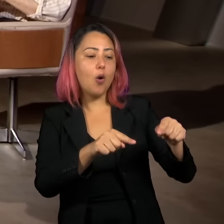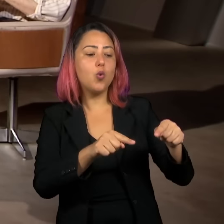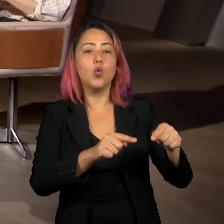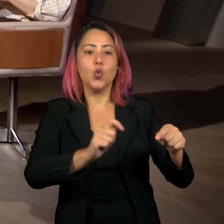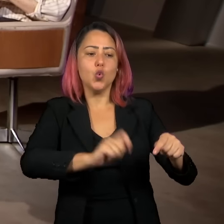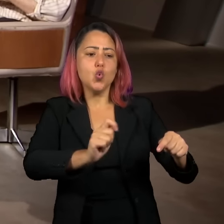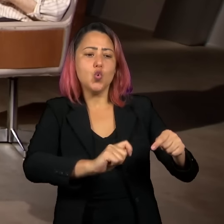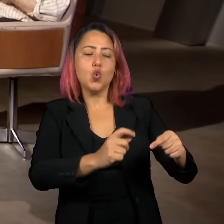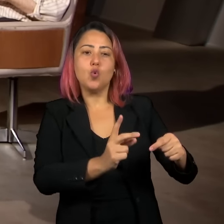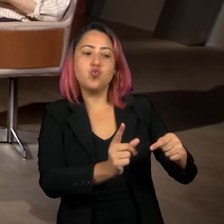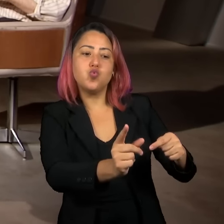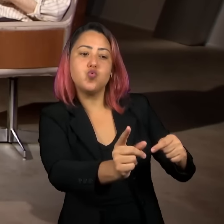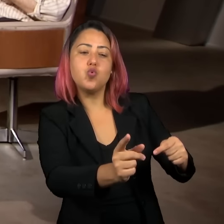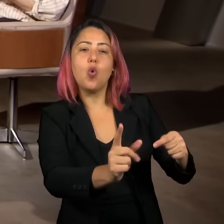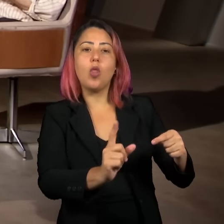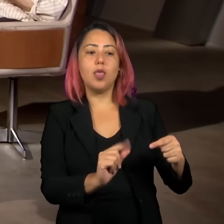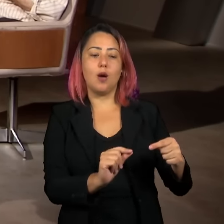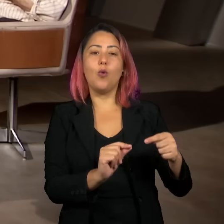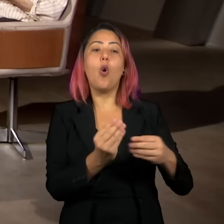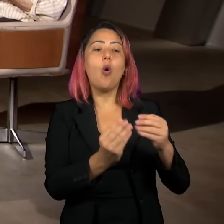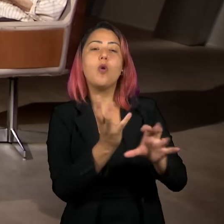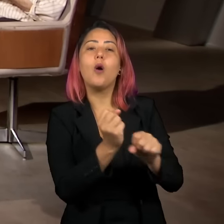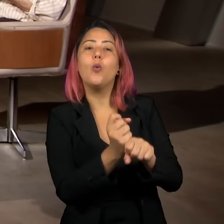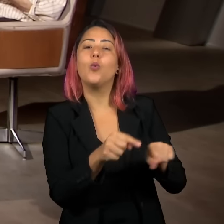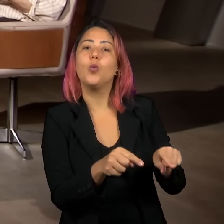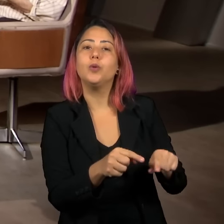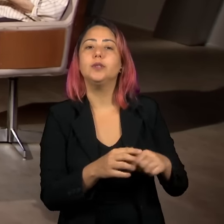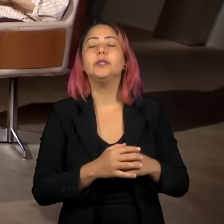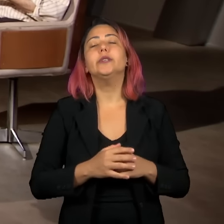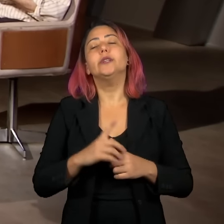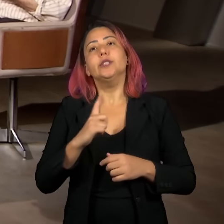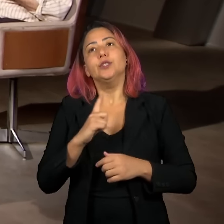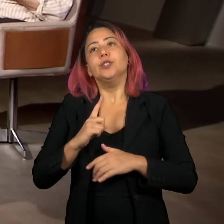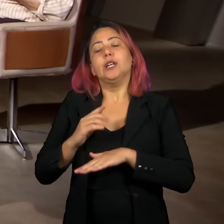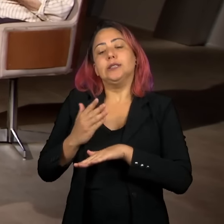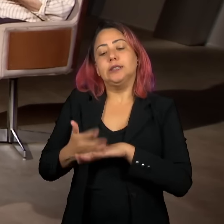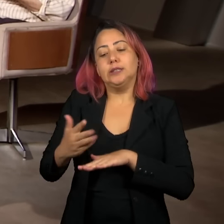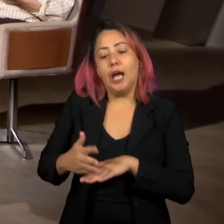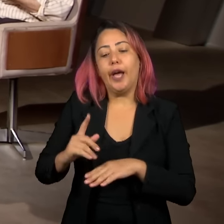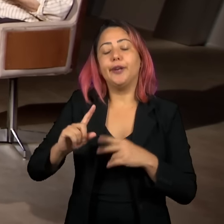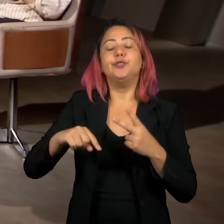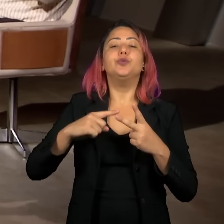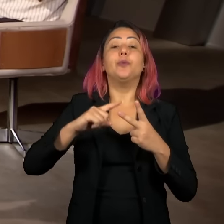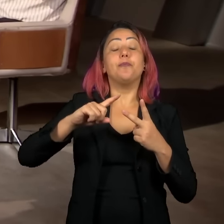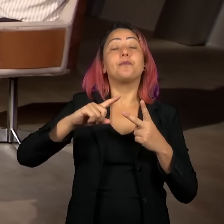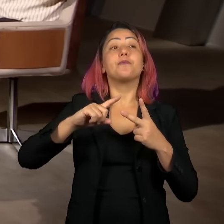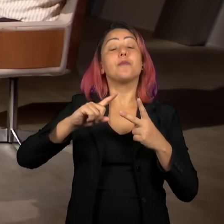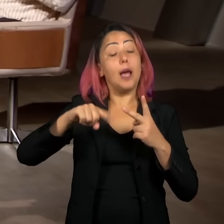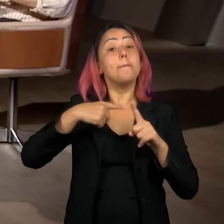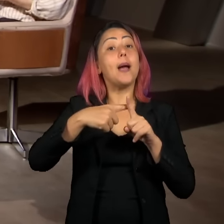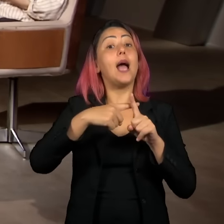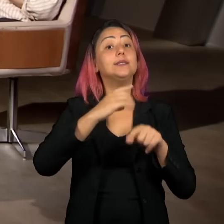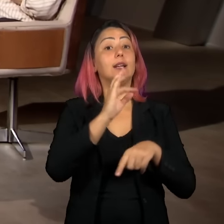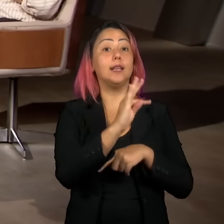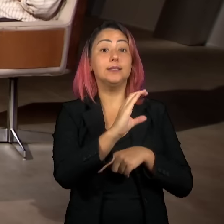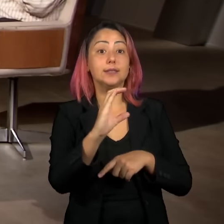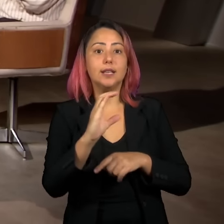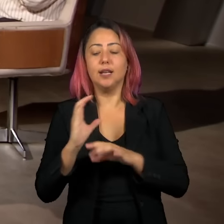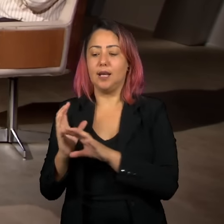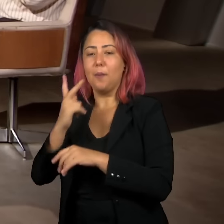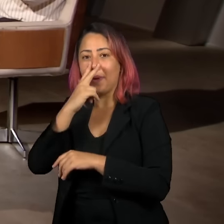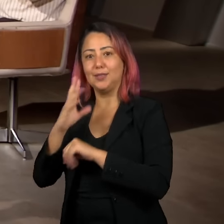e aí no fim um monte de estágio TCC né juntando tudo